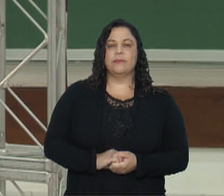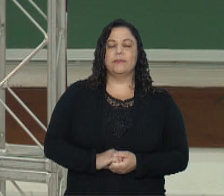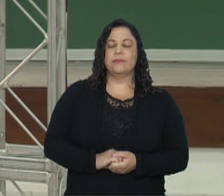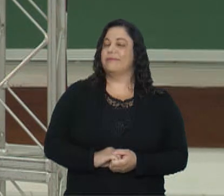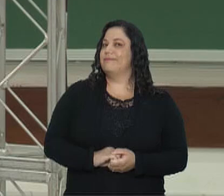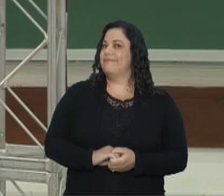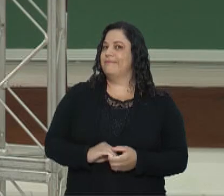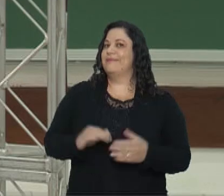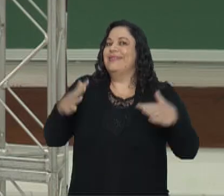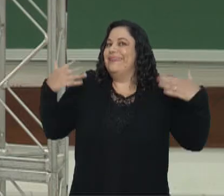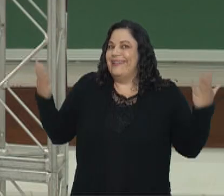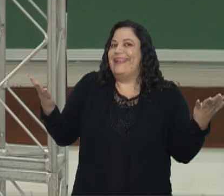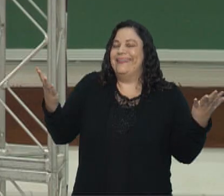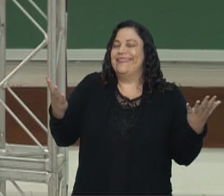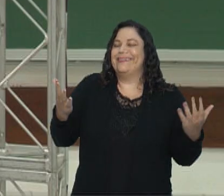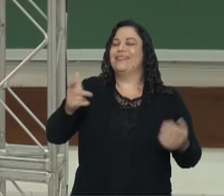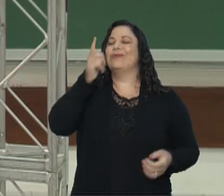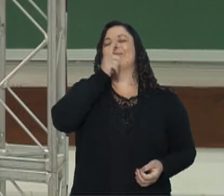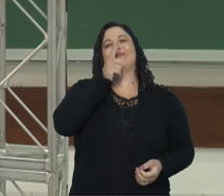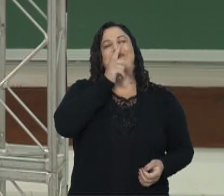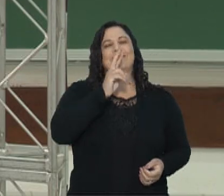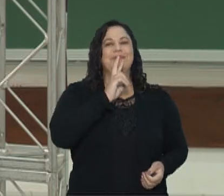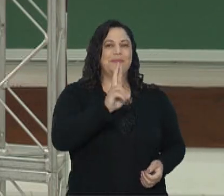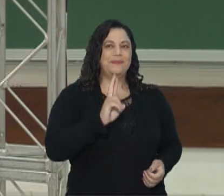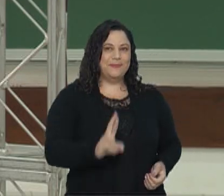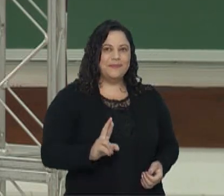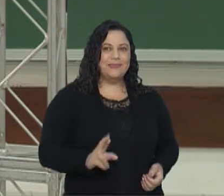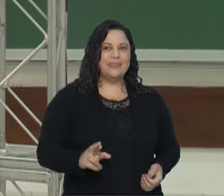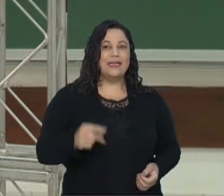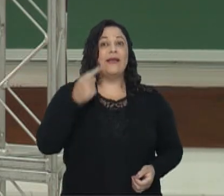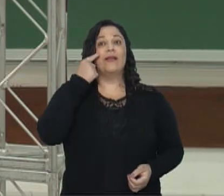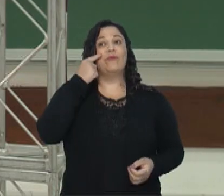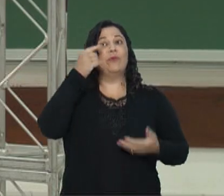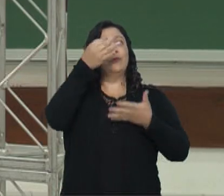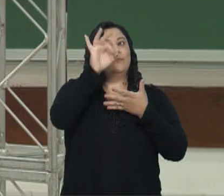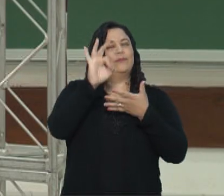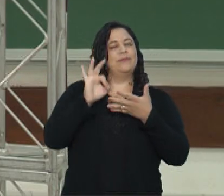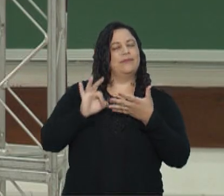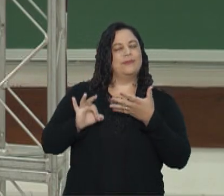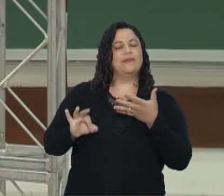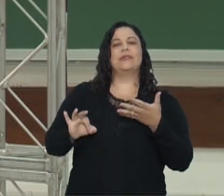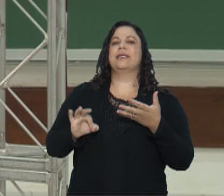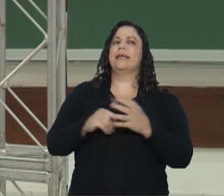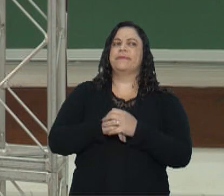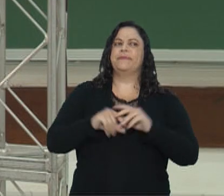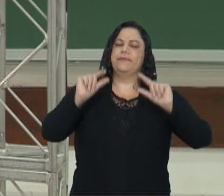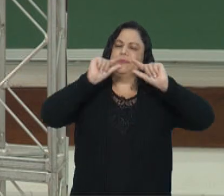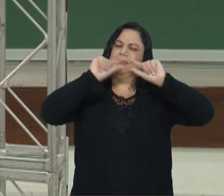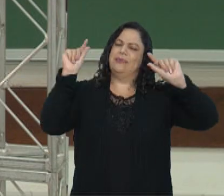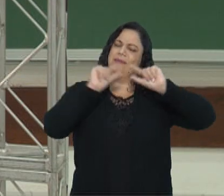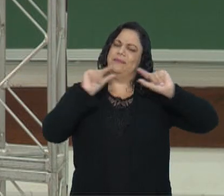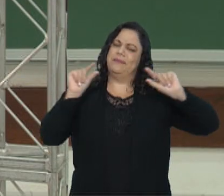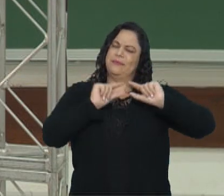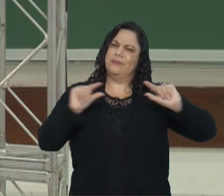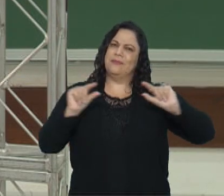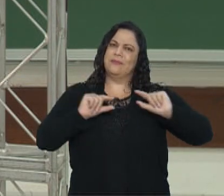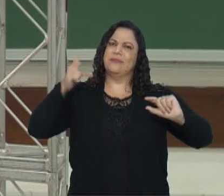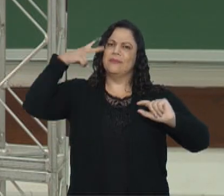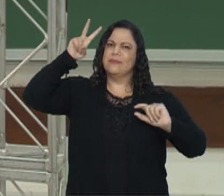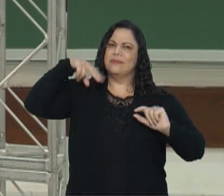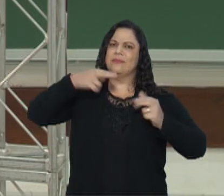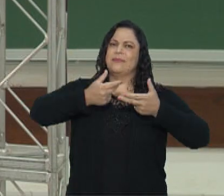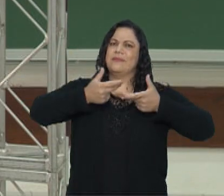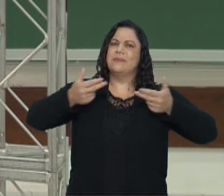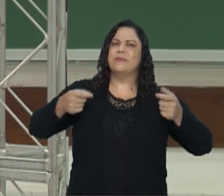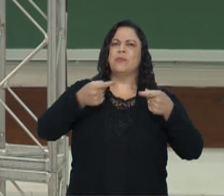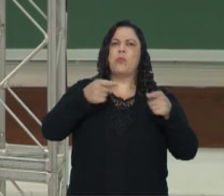Daí, pessoal, deram conta aí? Então, vamos lá. Essas frasezinhas aqui lembra de um monte de coisa, né? Um monte de música, assim, que vem na cabeça